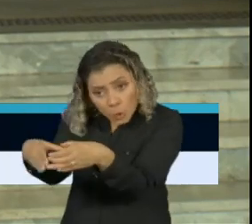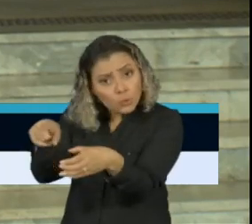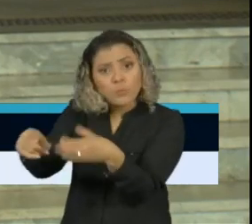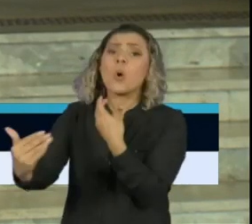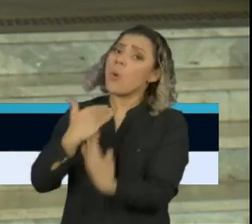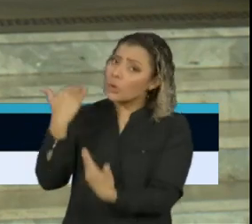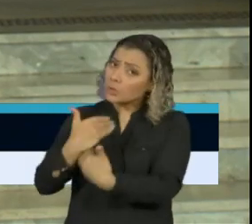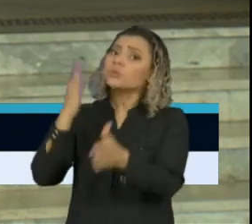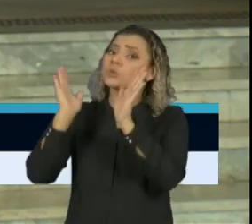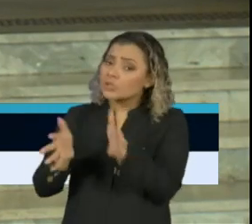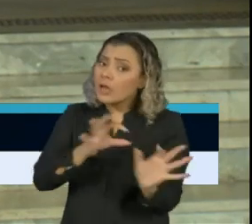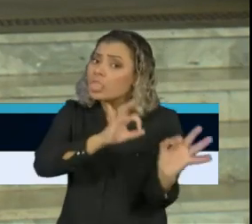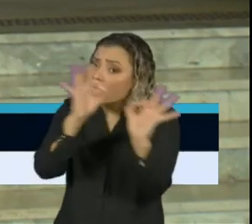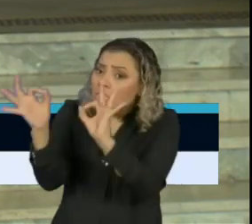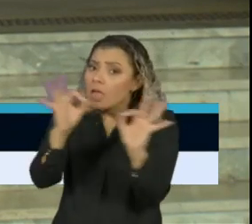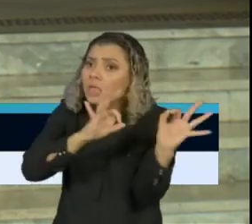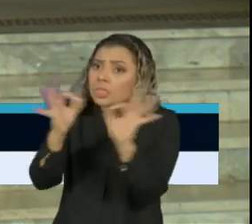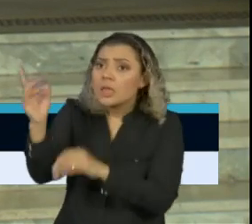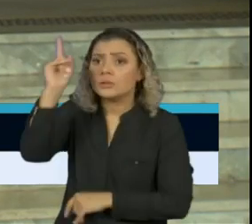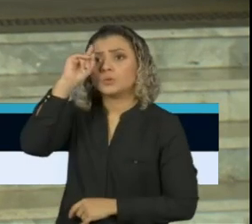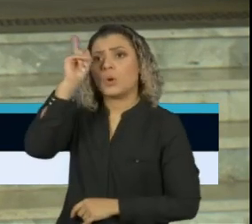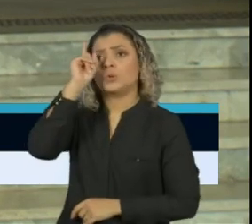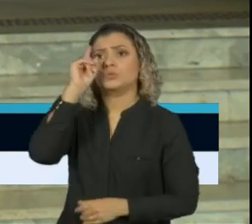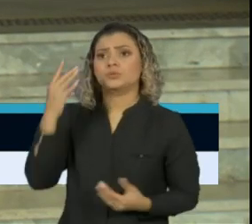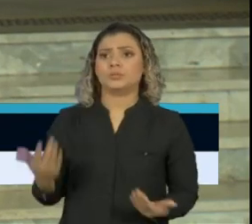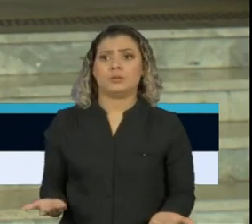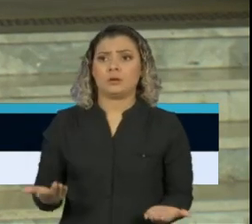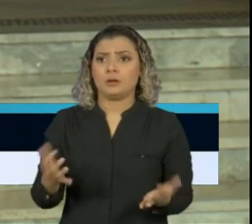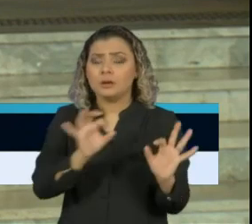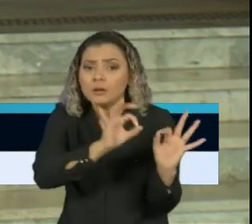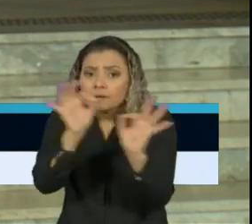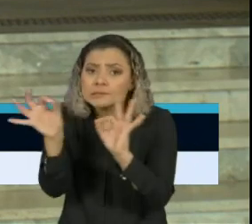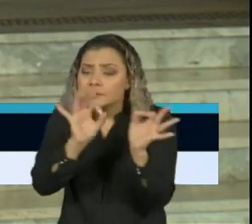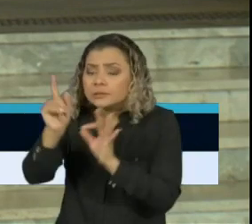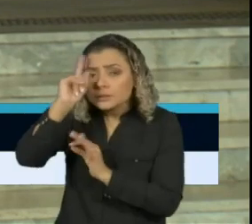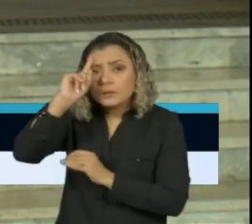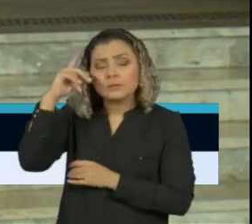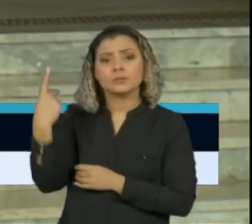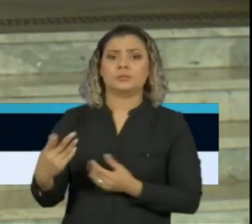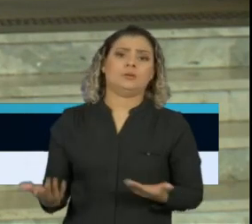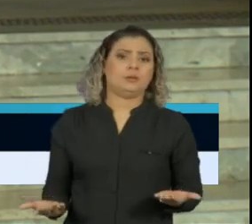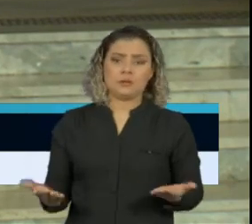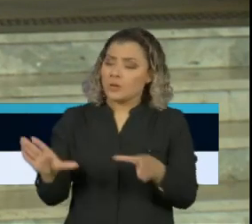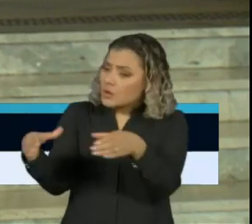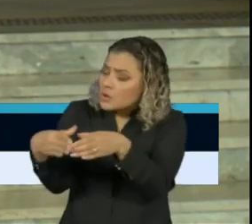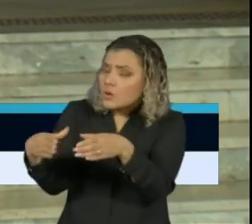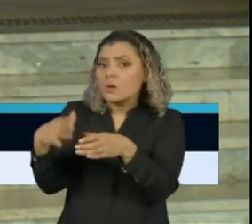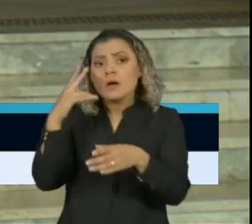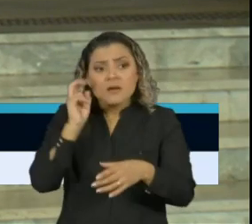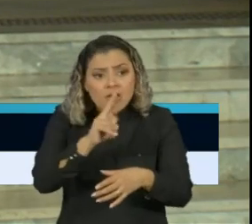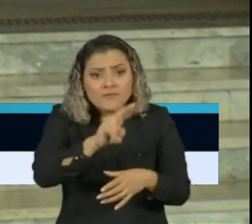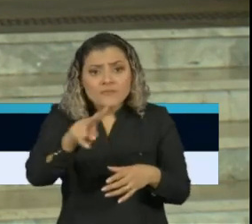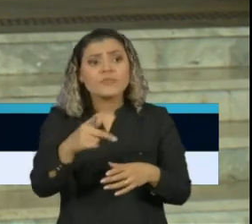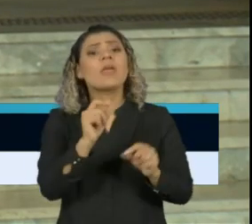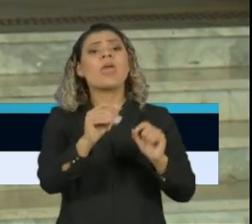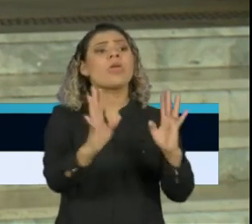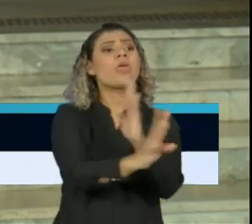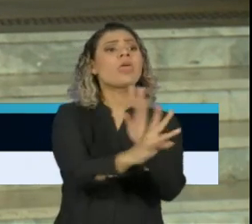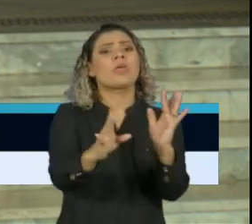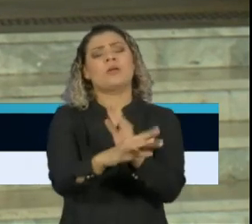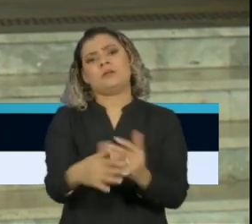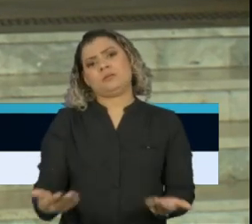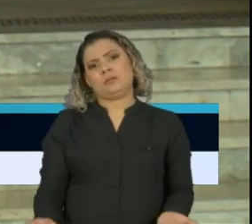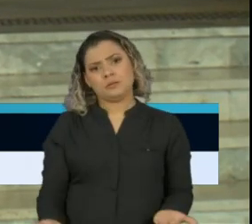Estado observa dados diários e acompanha todas as projeções dos diversos